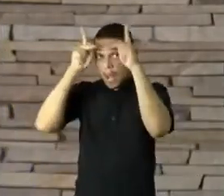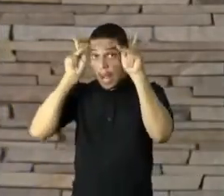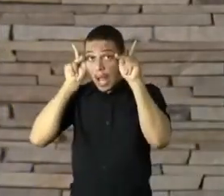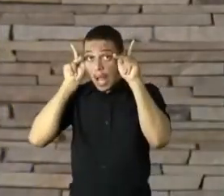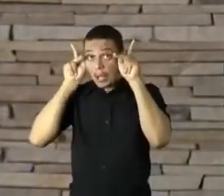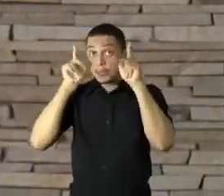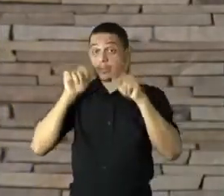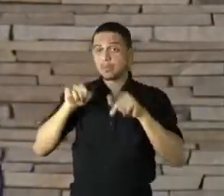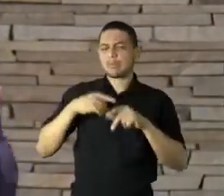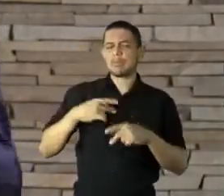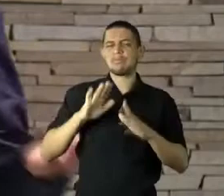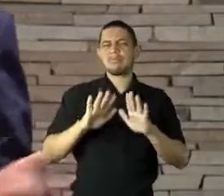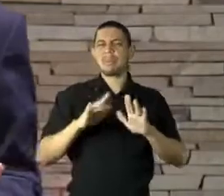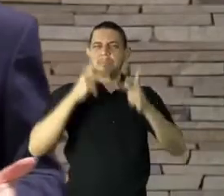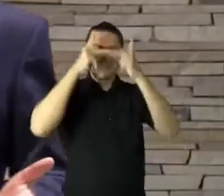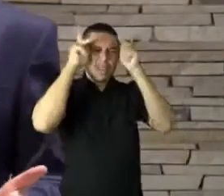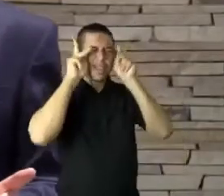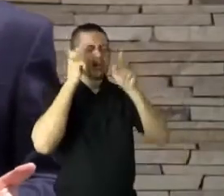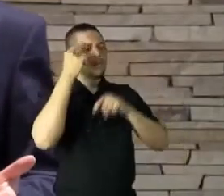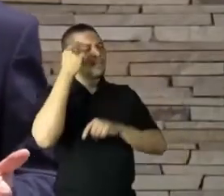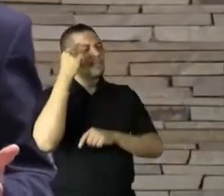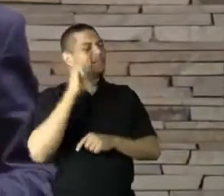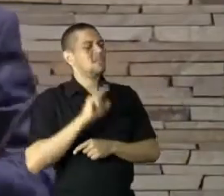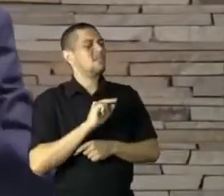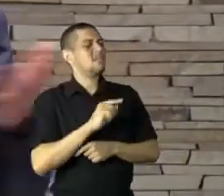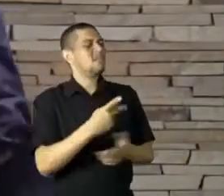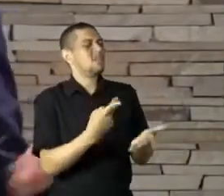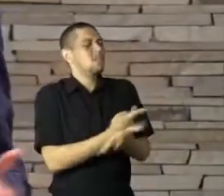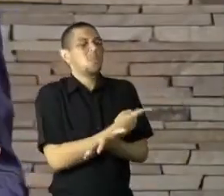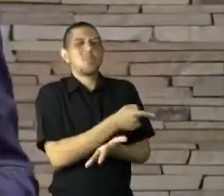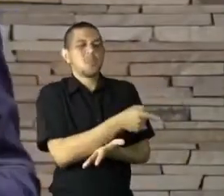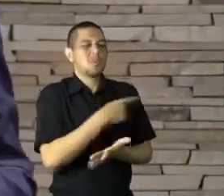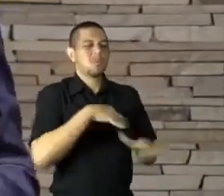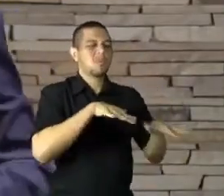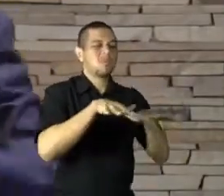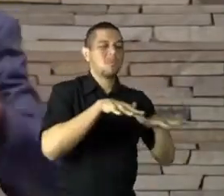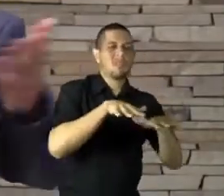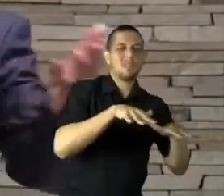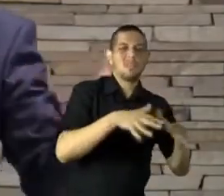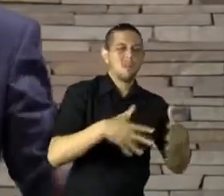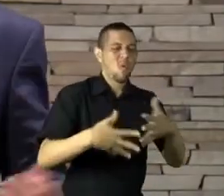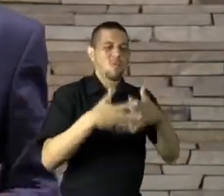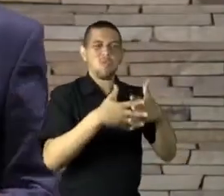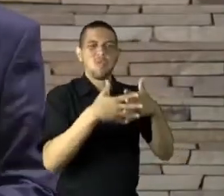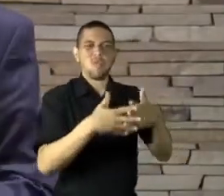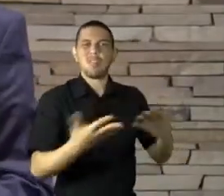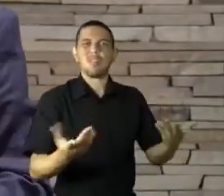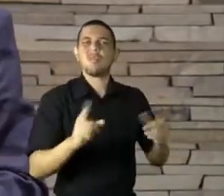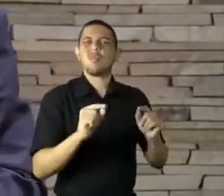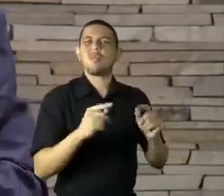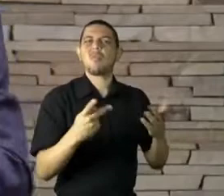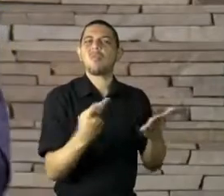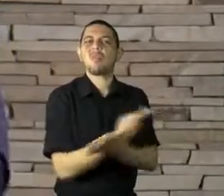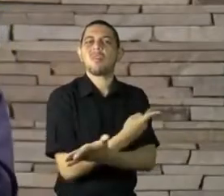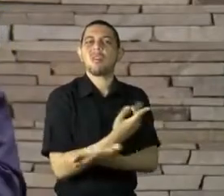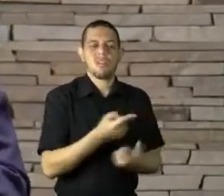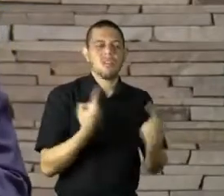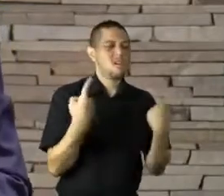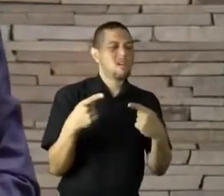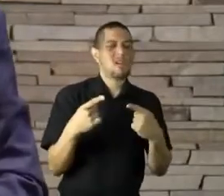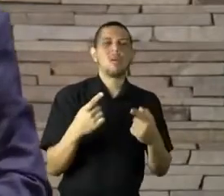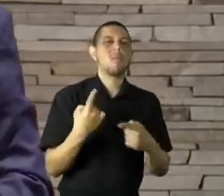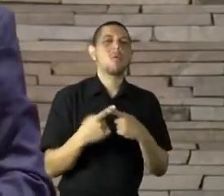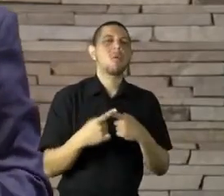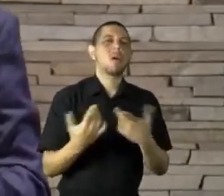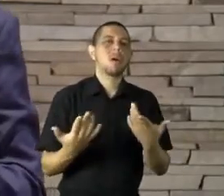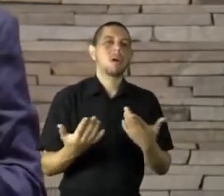verificar do que se tratava não é aquela aquela movimentação toda que acusação haveria contra Jesus porque o